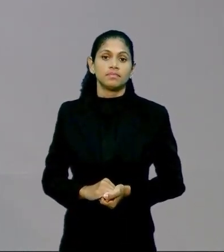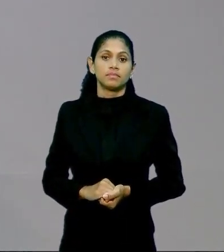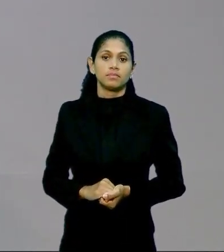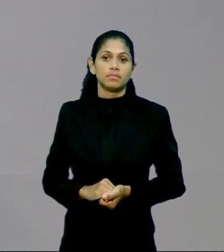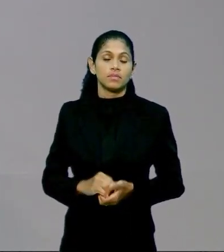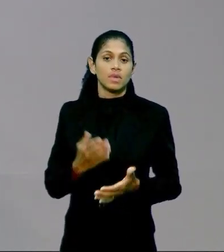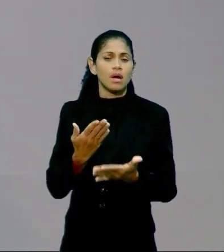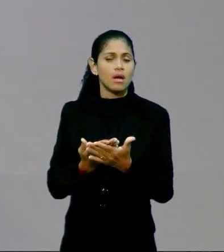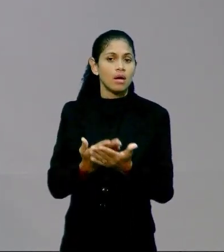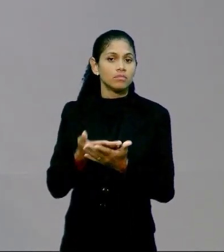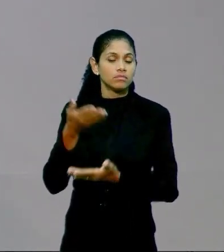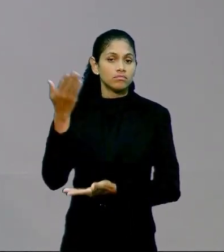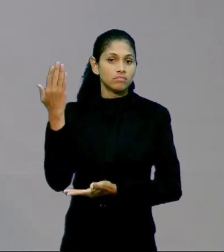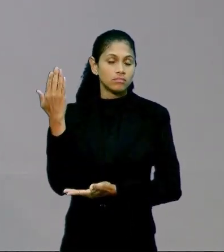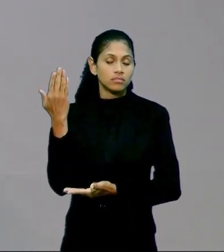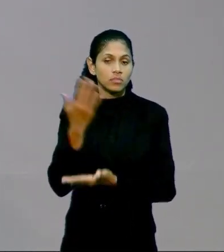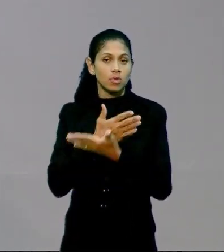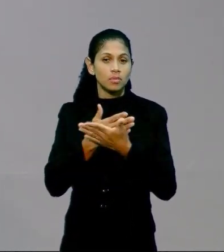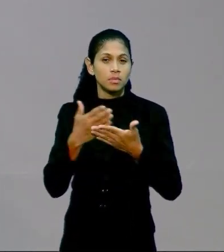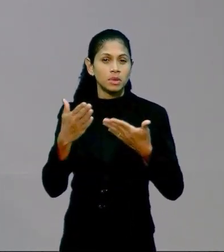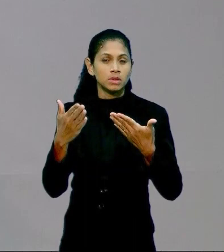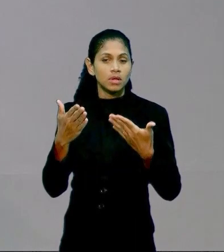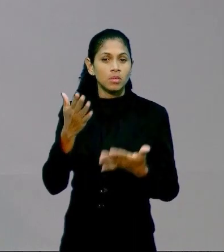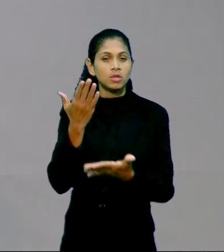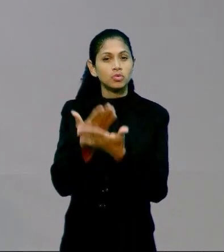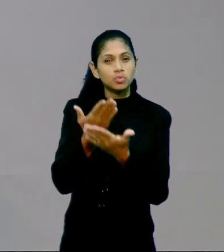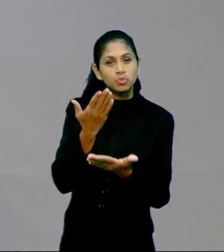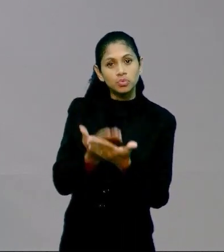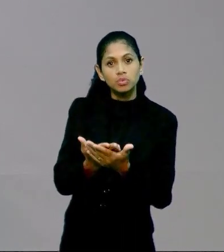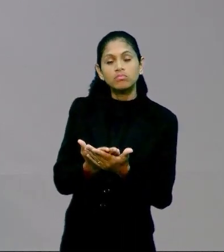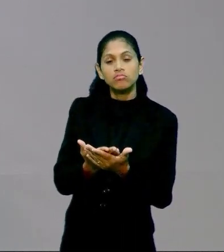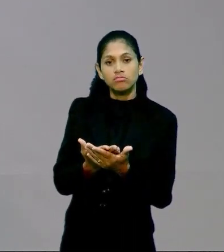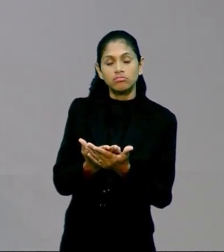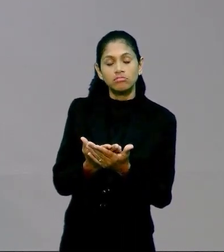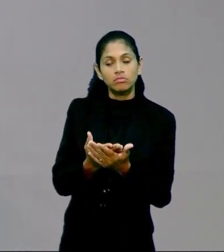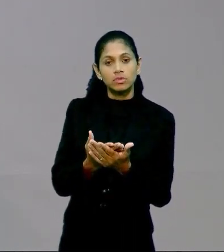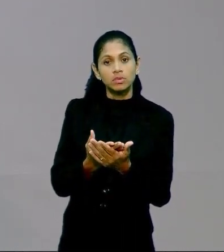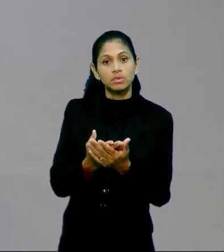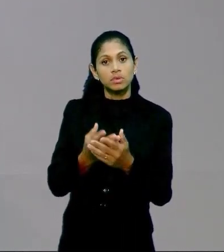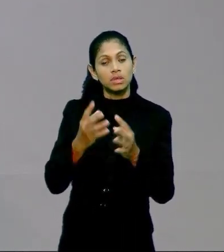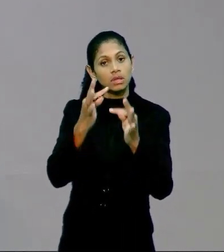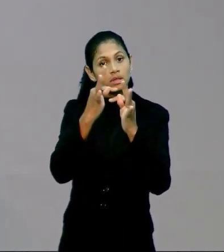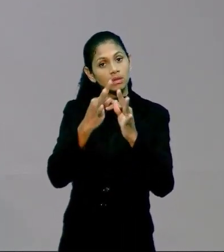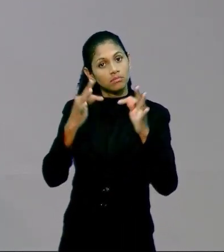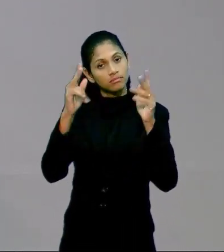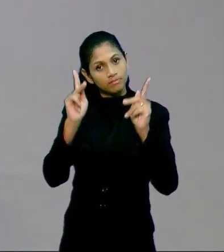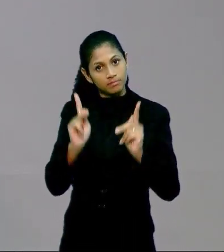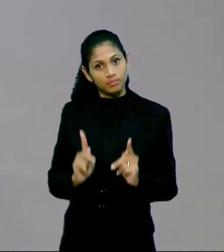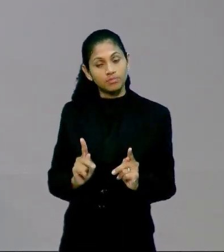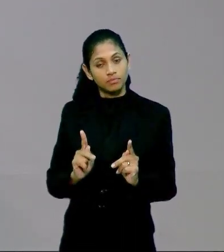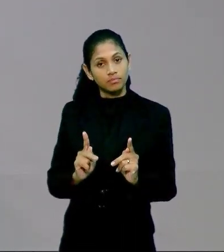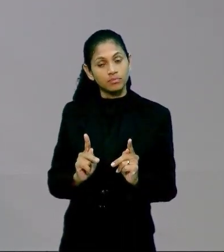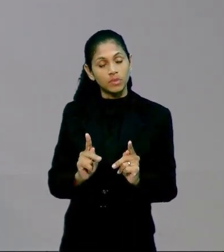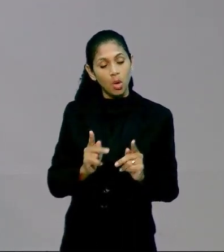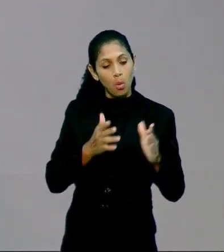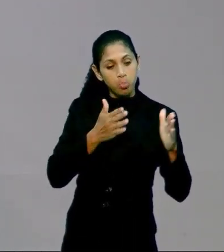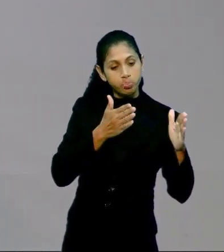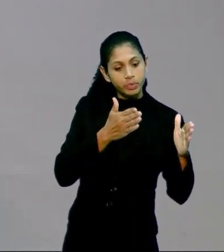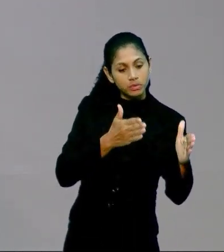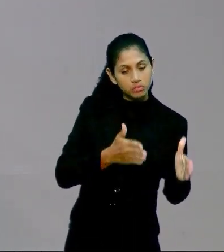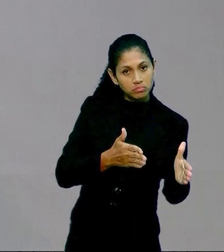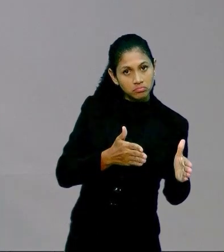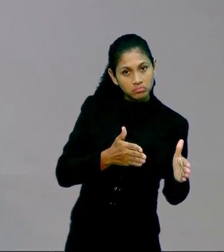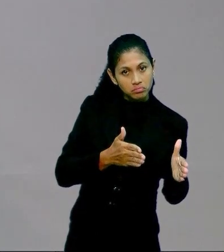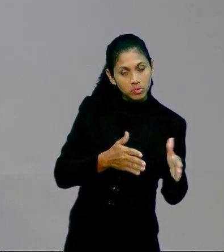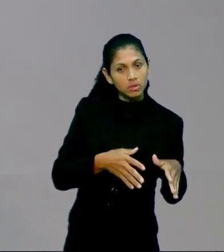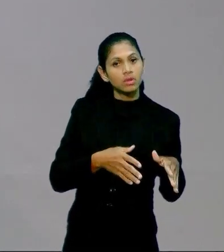nós começamos a trabalhar sobre a tabela periódica, parte 1, seguindo então da tabela